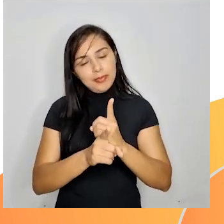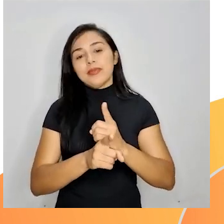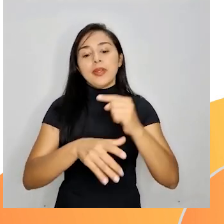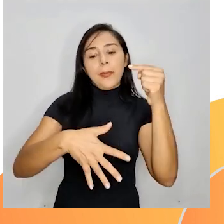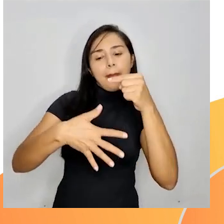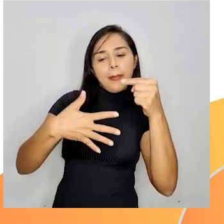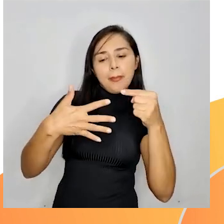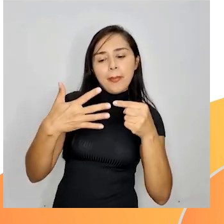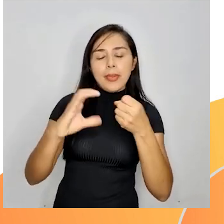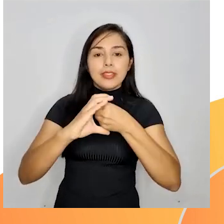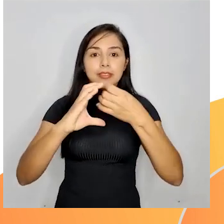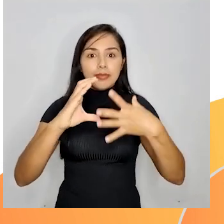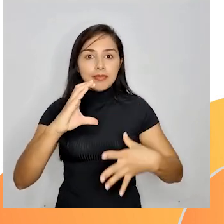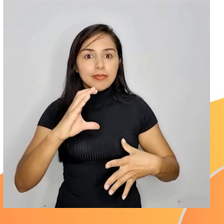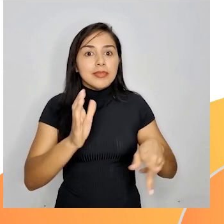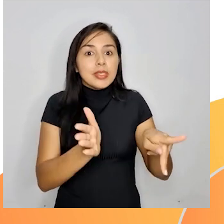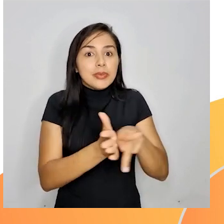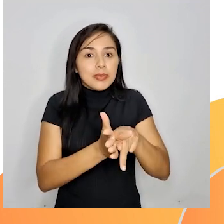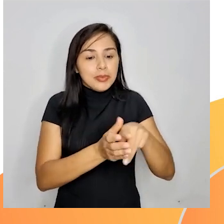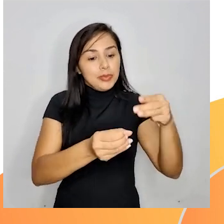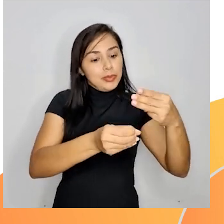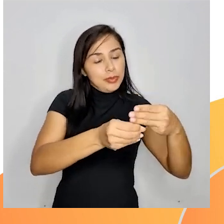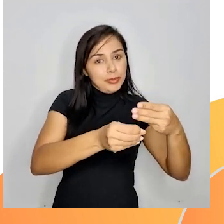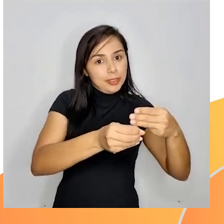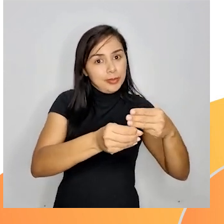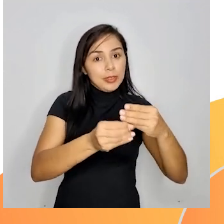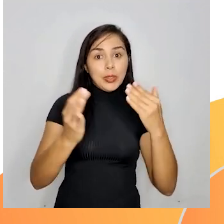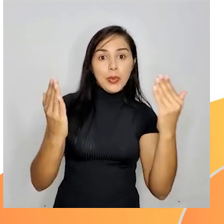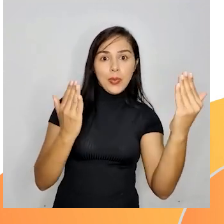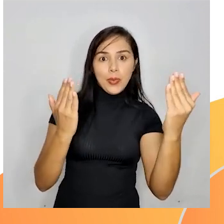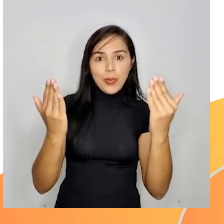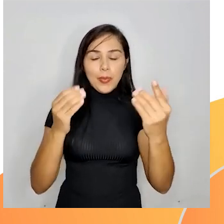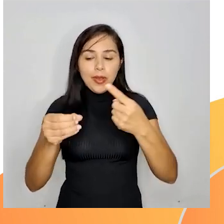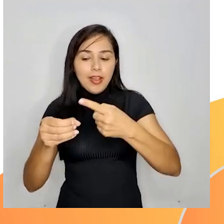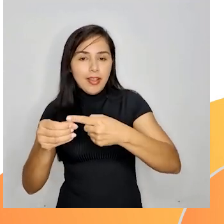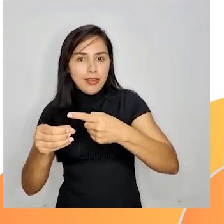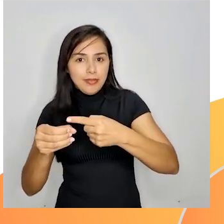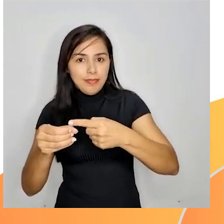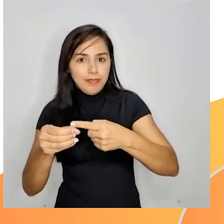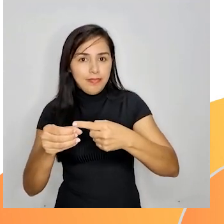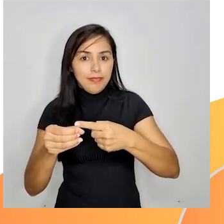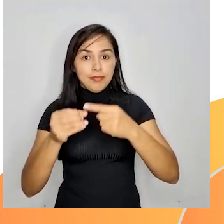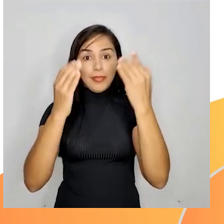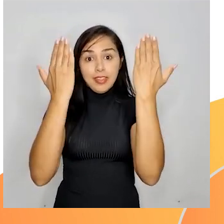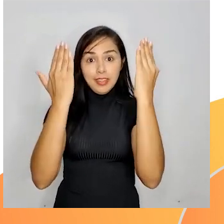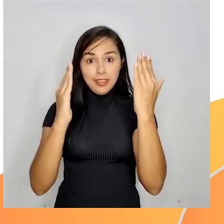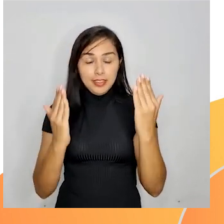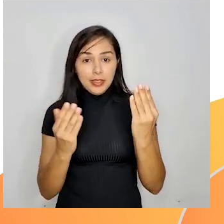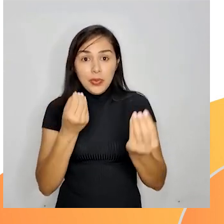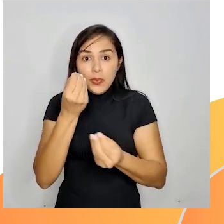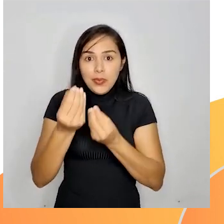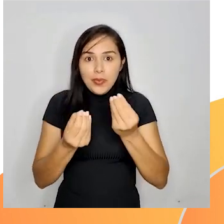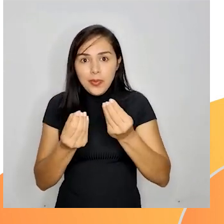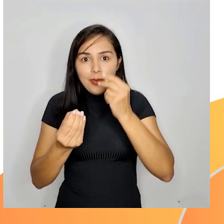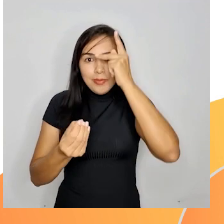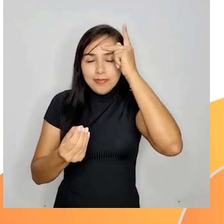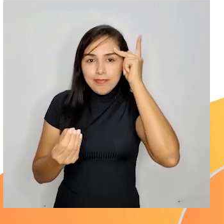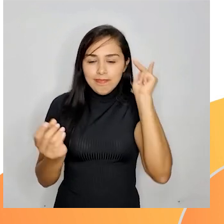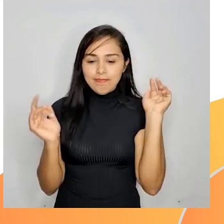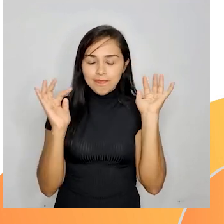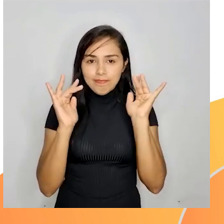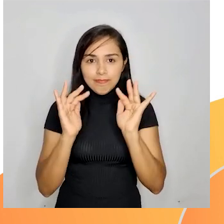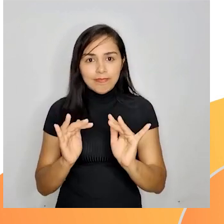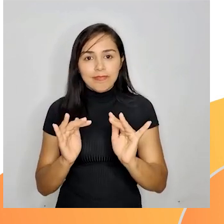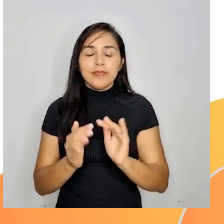o município e a sua diferença com a cidade, e analisar o processo de ocupação do espaço brasileiro pelas